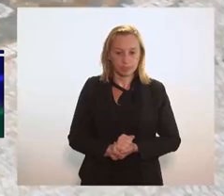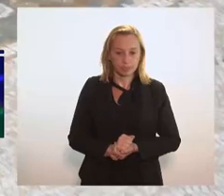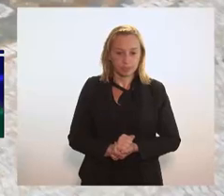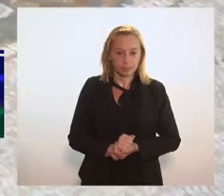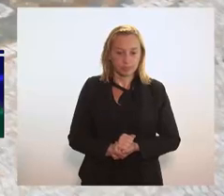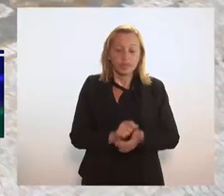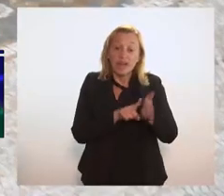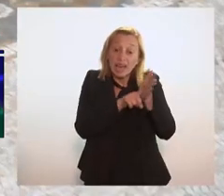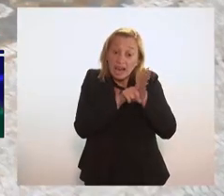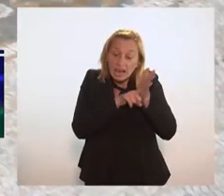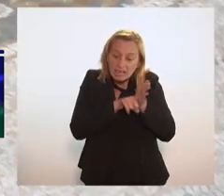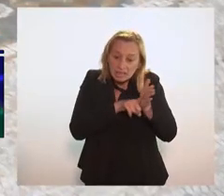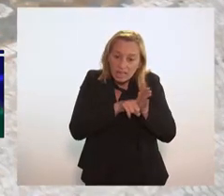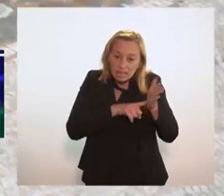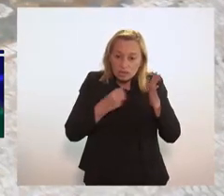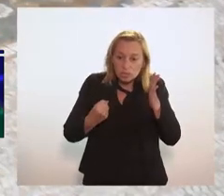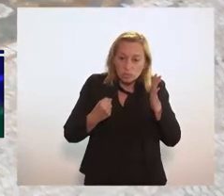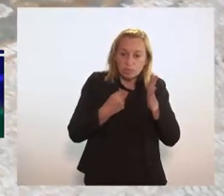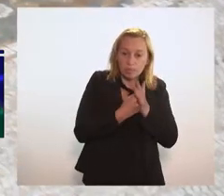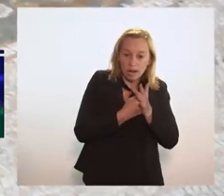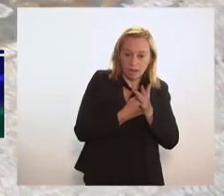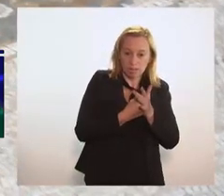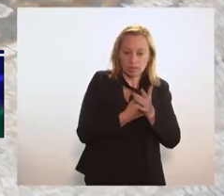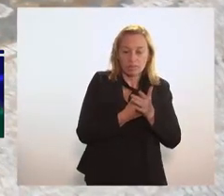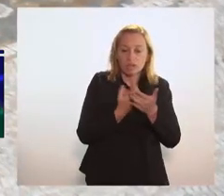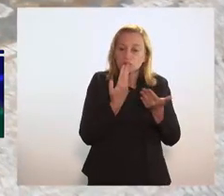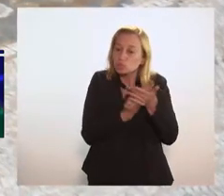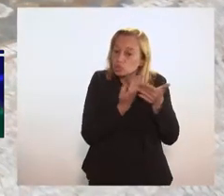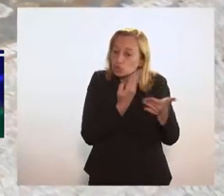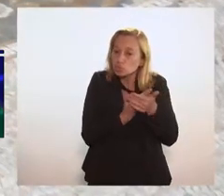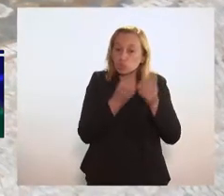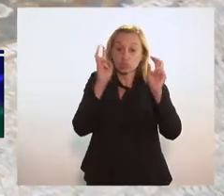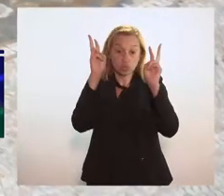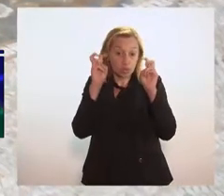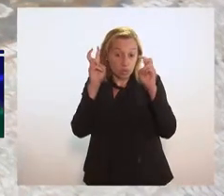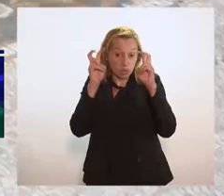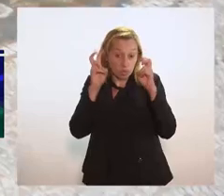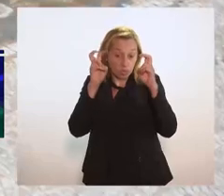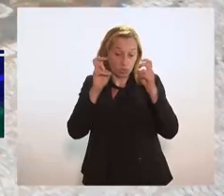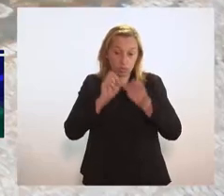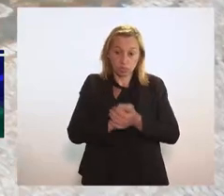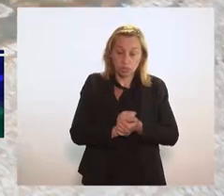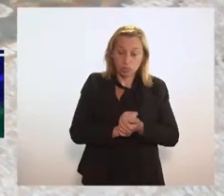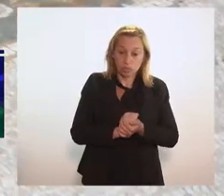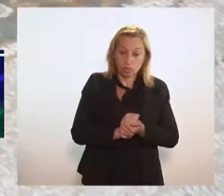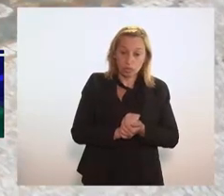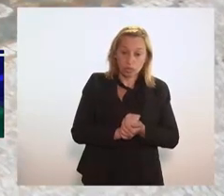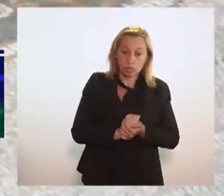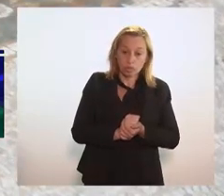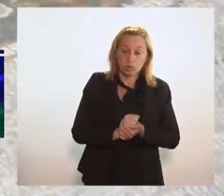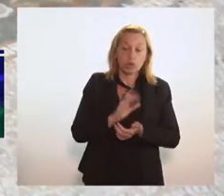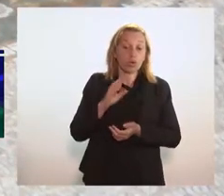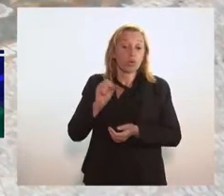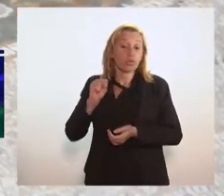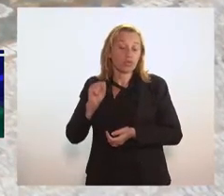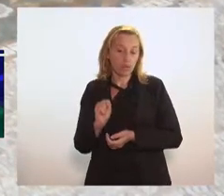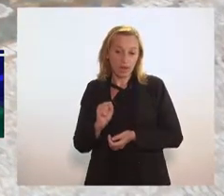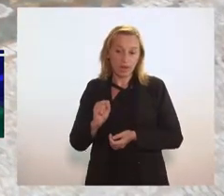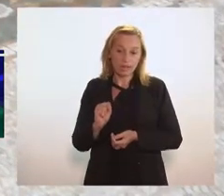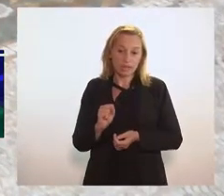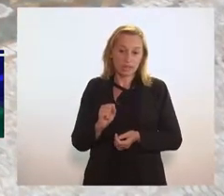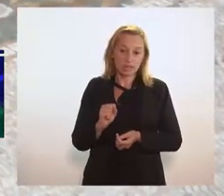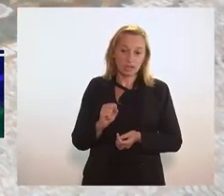a análise dos impactos, faz o estudo da matéria e adere ao que o CONFAS. O CONFAS não determina que